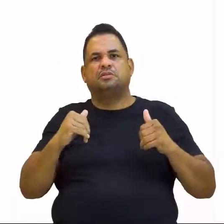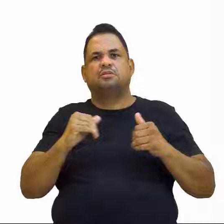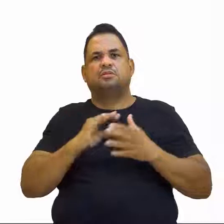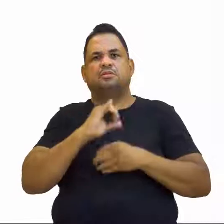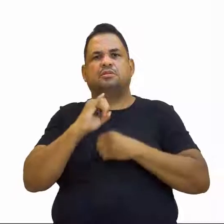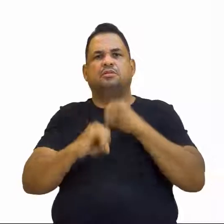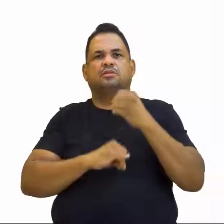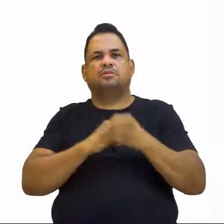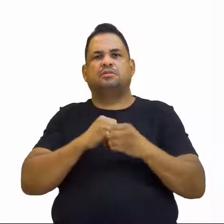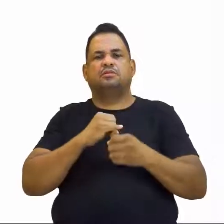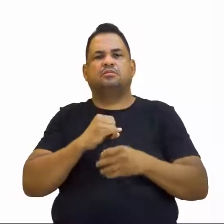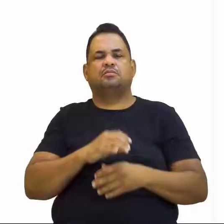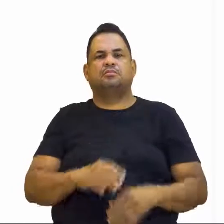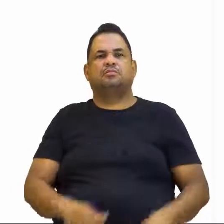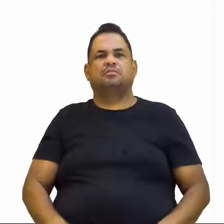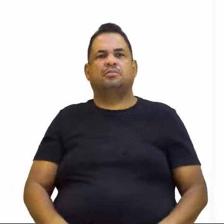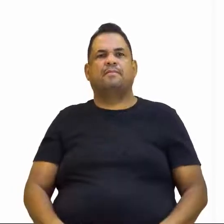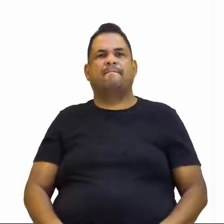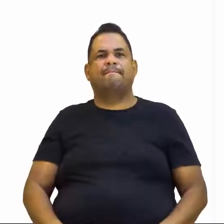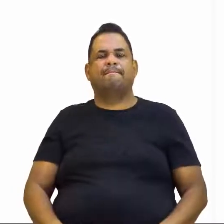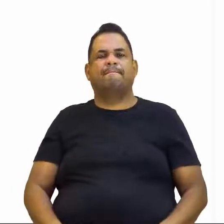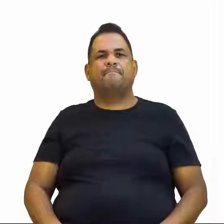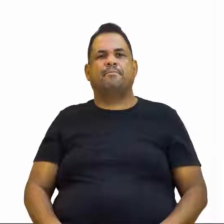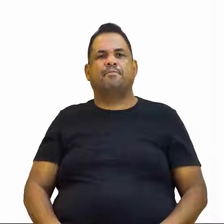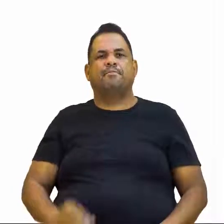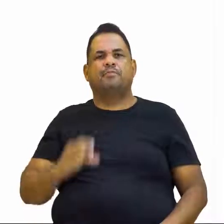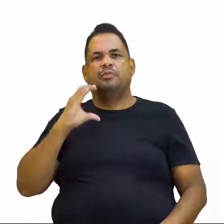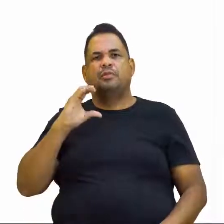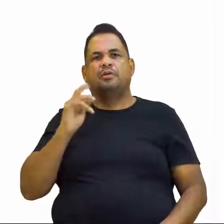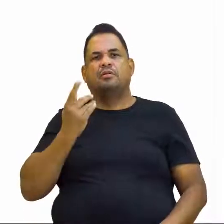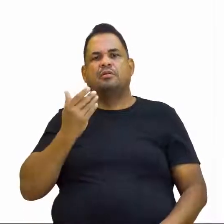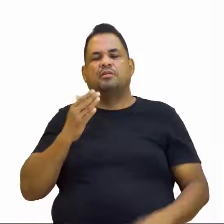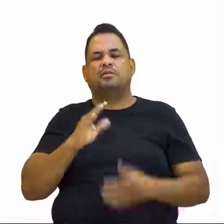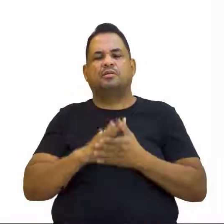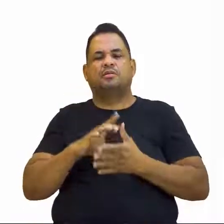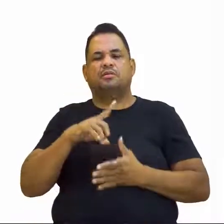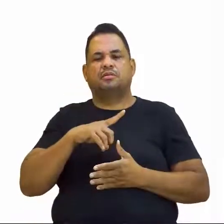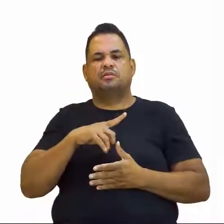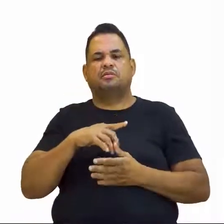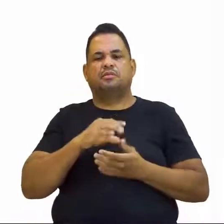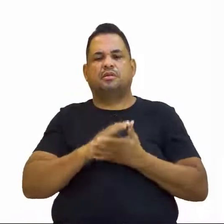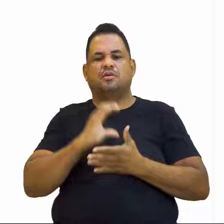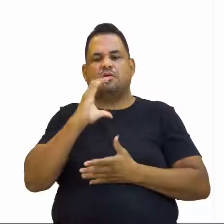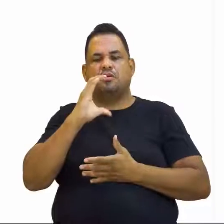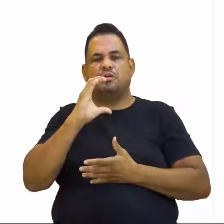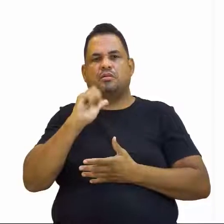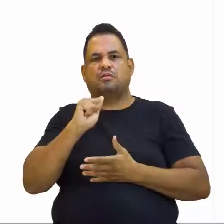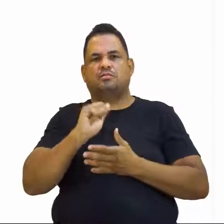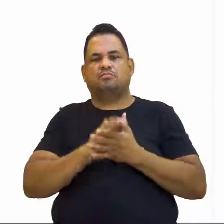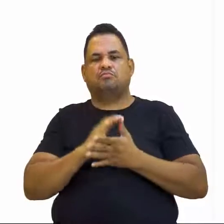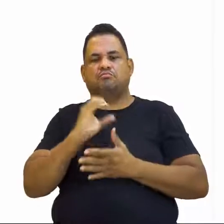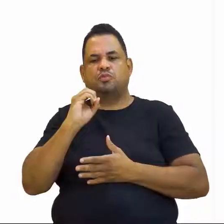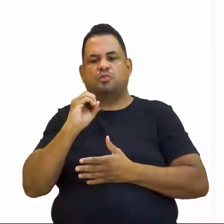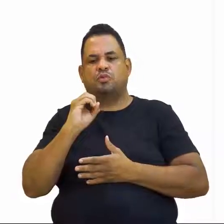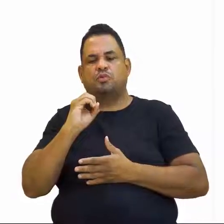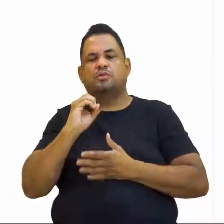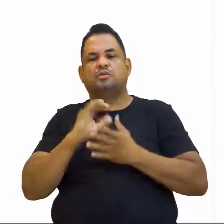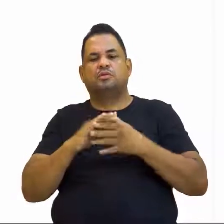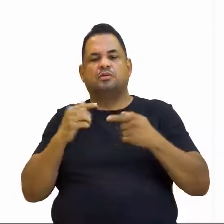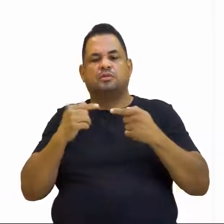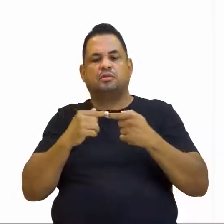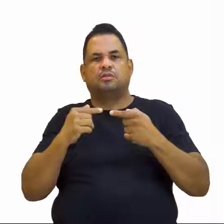O metano, ele é uma substância covalente. Eu tenho carbono e hidrogênios ligados, então ela